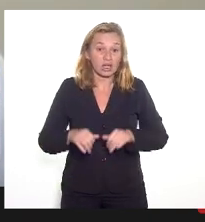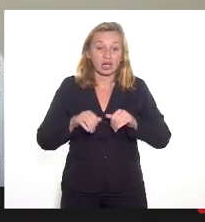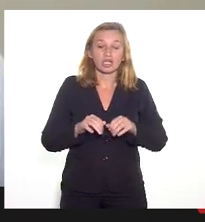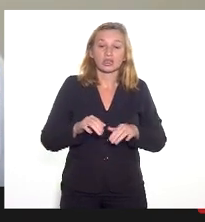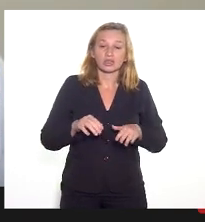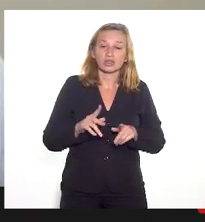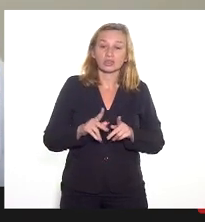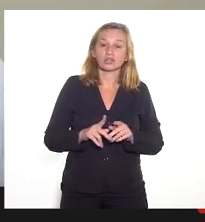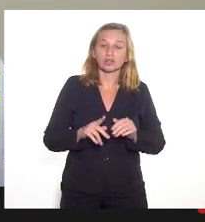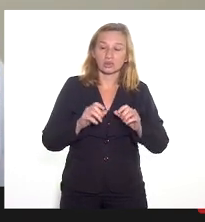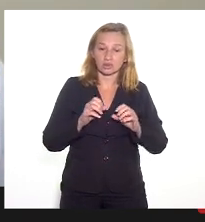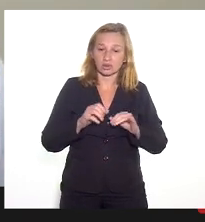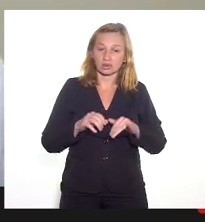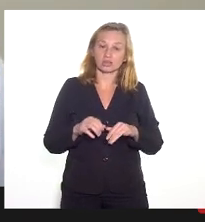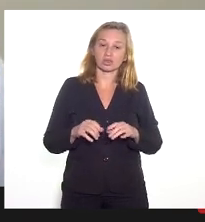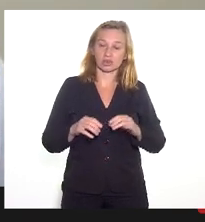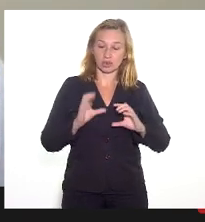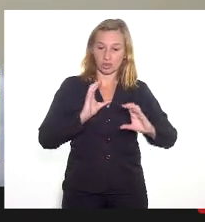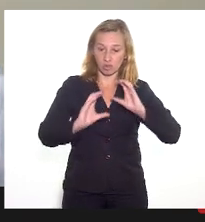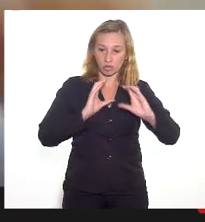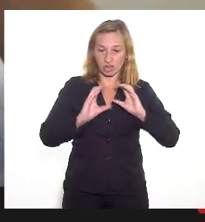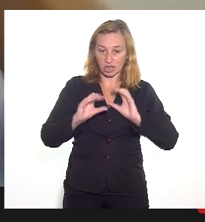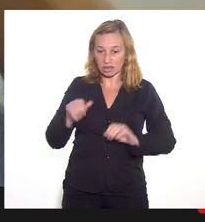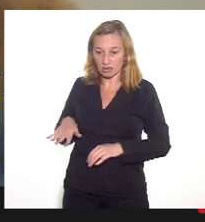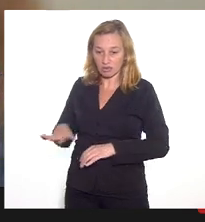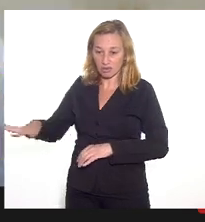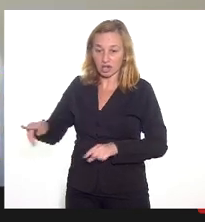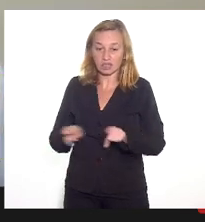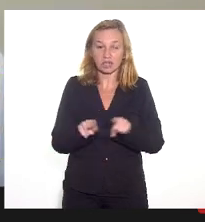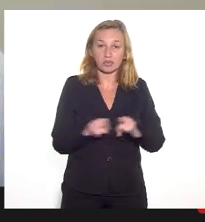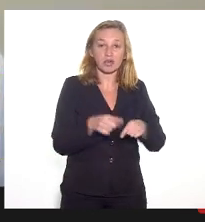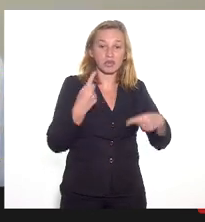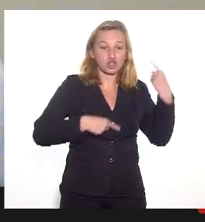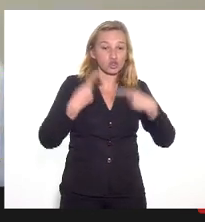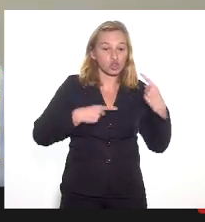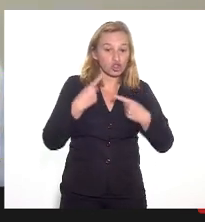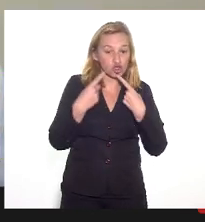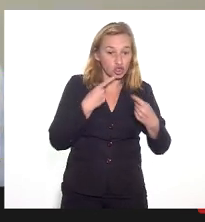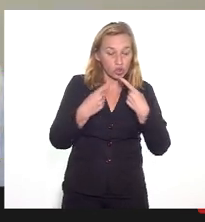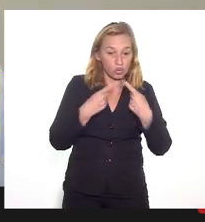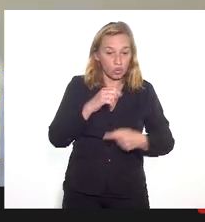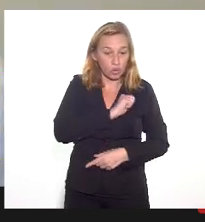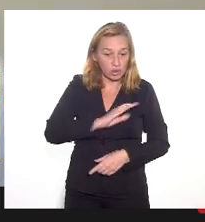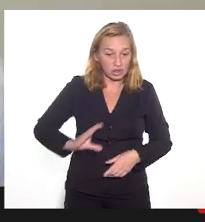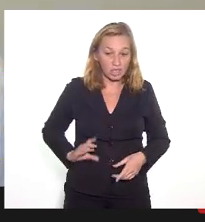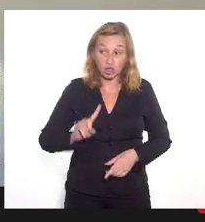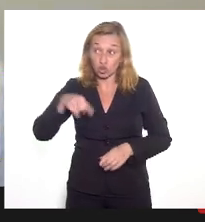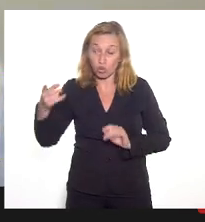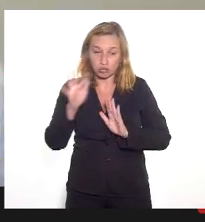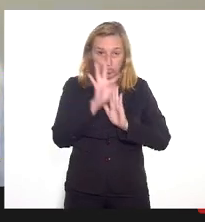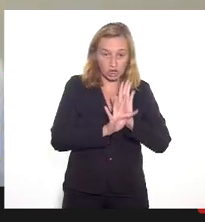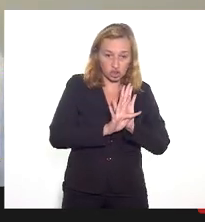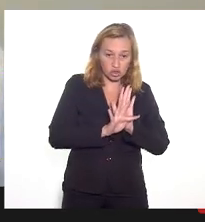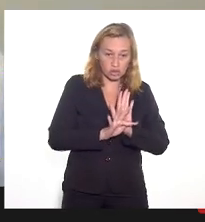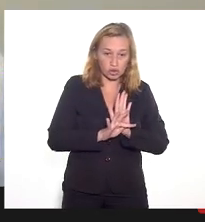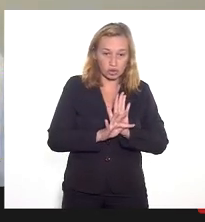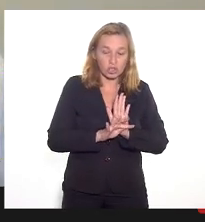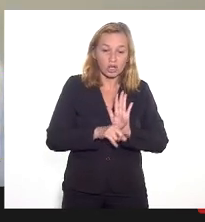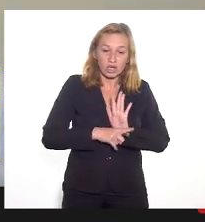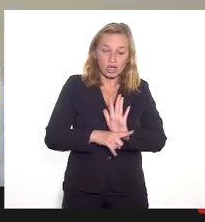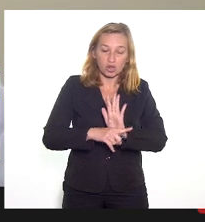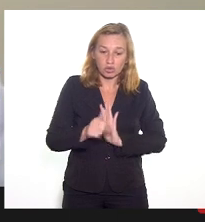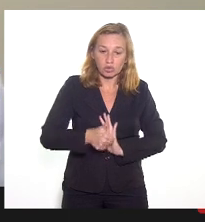a mídia comunitária, começando com a própria Alerj, e também para discutir com o André a possibilidade de construção de um outro texto que recupere ao